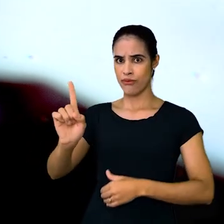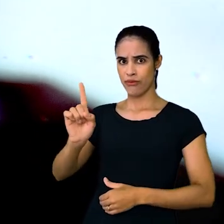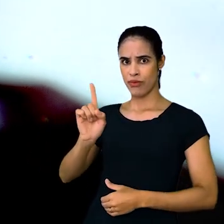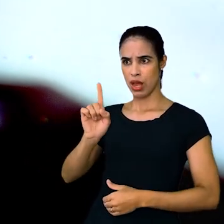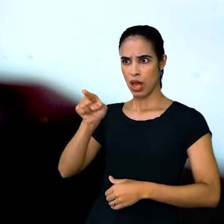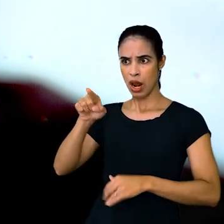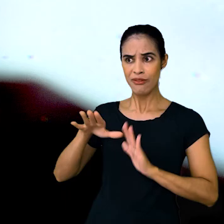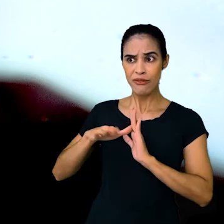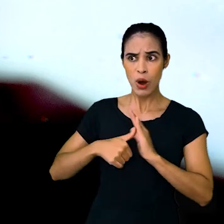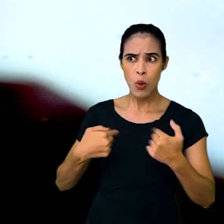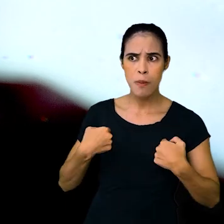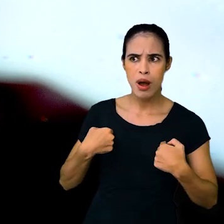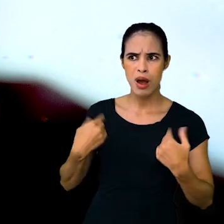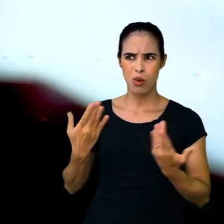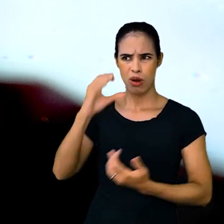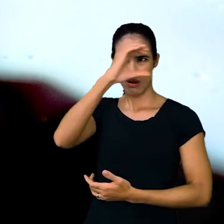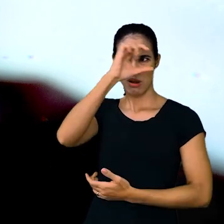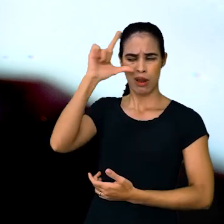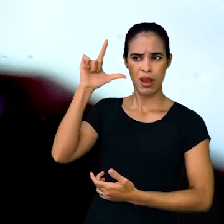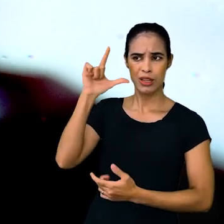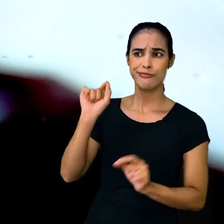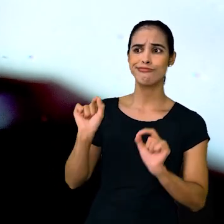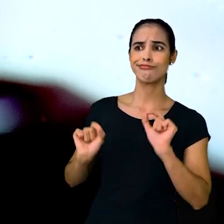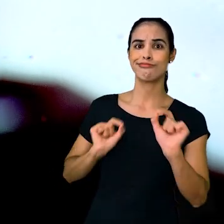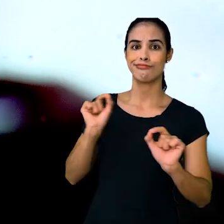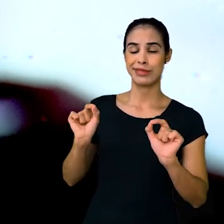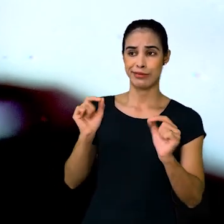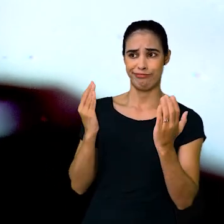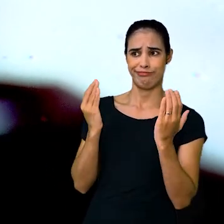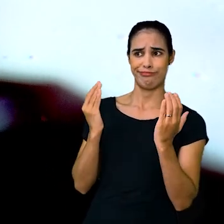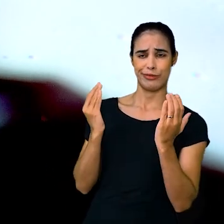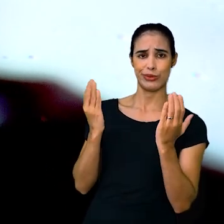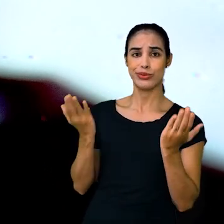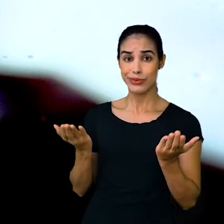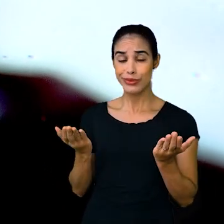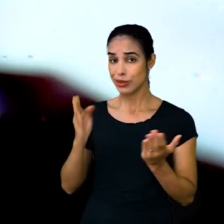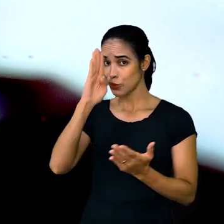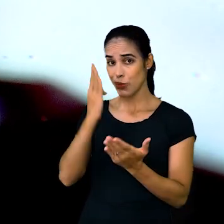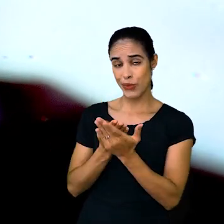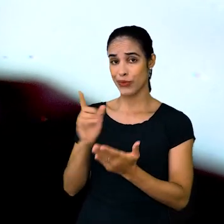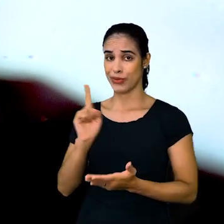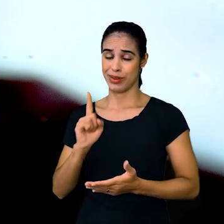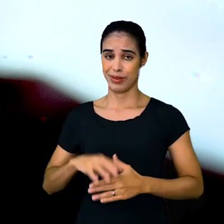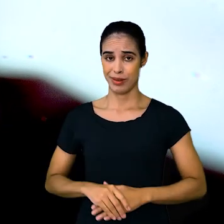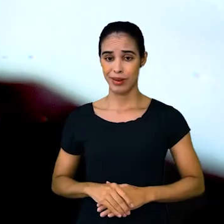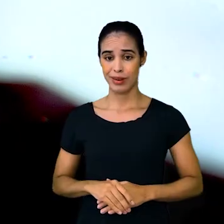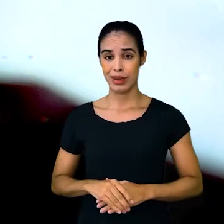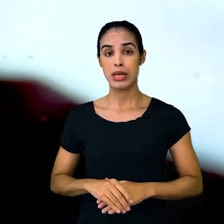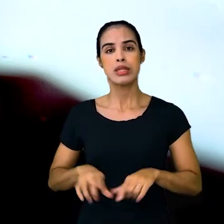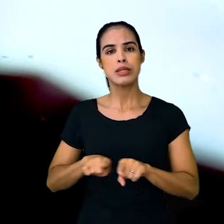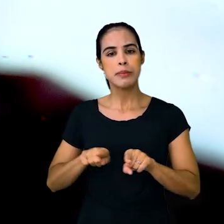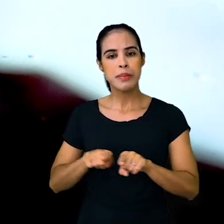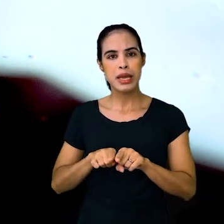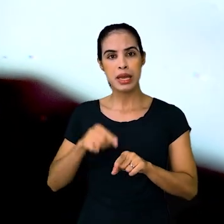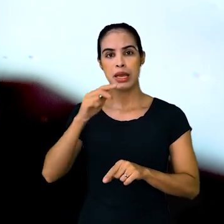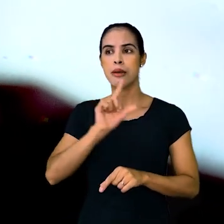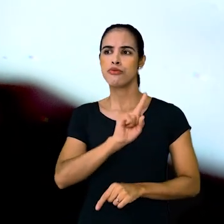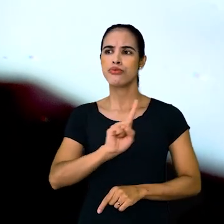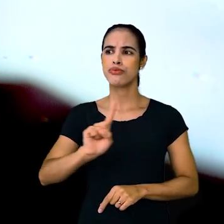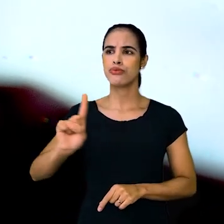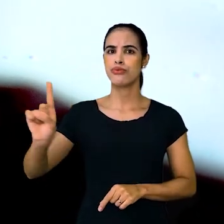Será se não? Será se é só cliente querendo comprar alguma coisa? Aí você fica meio assim. Tanto quando você vai embora, que a pessoa fica meio